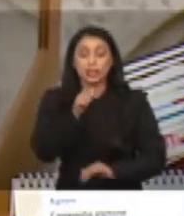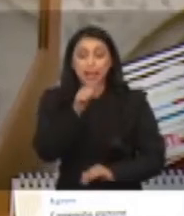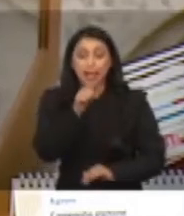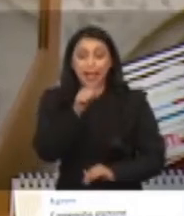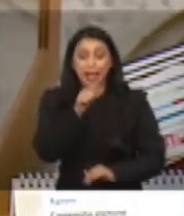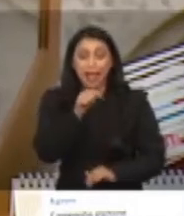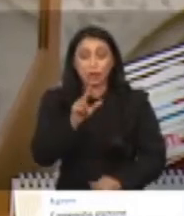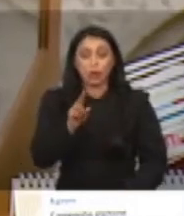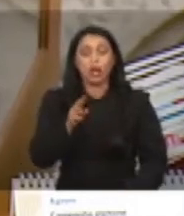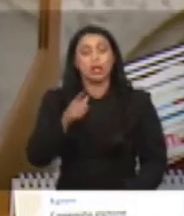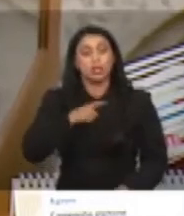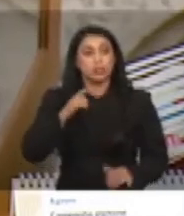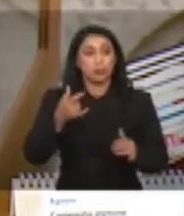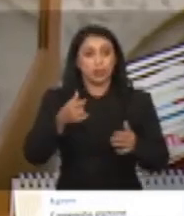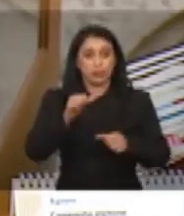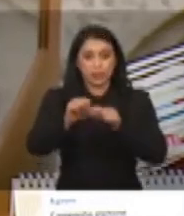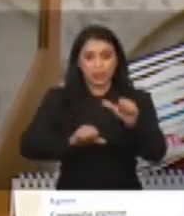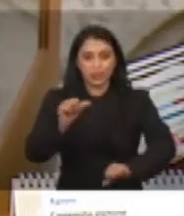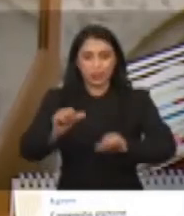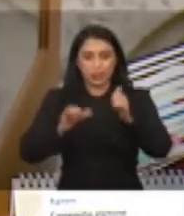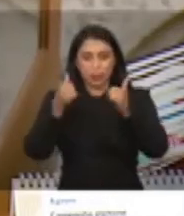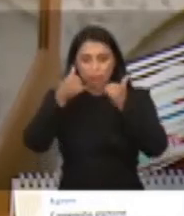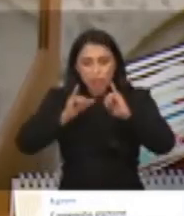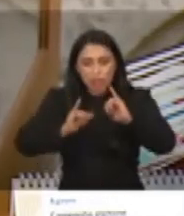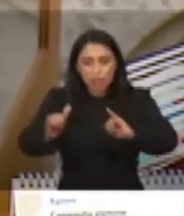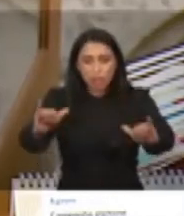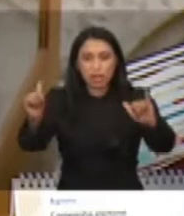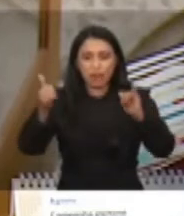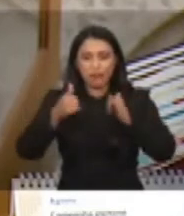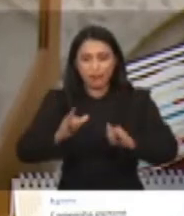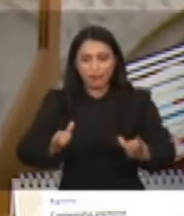à geração de energia elétrica, no que revela a